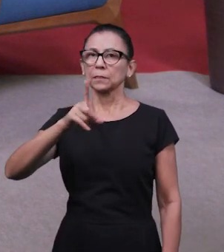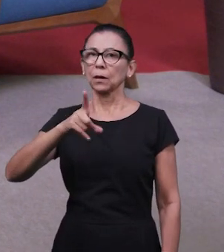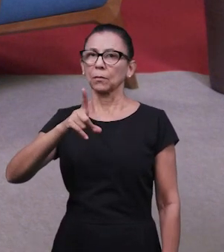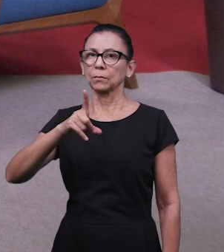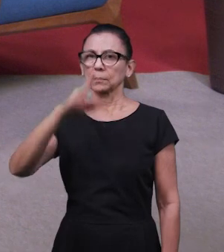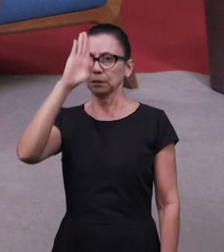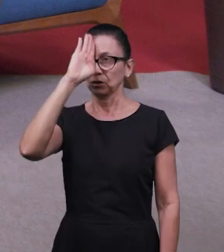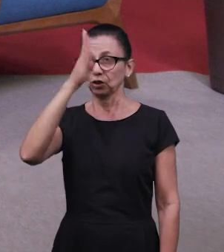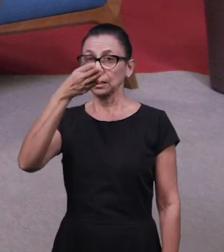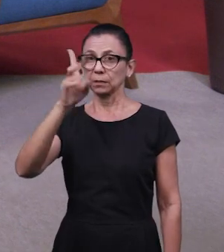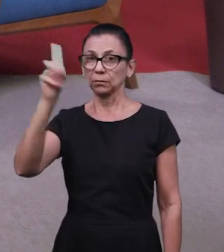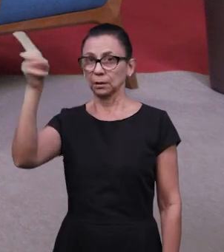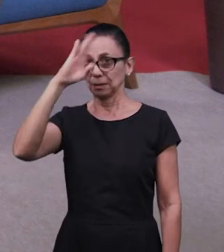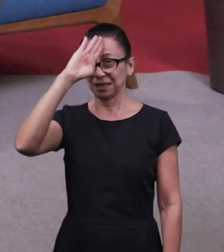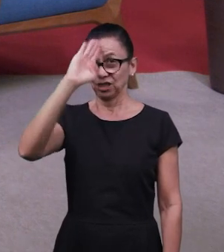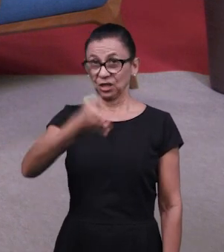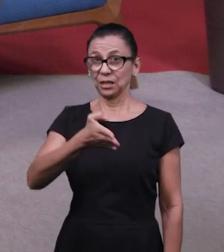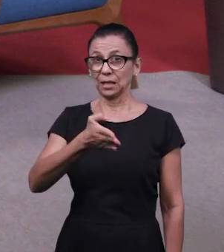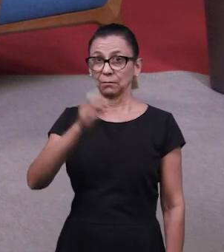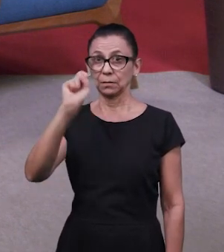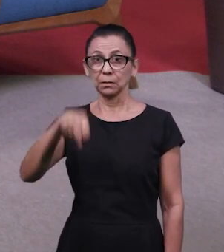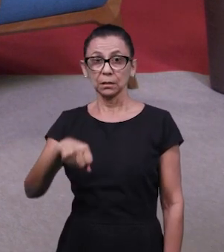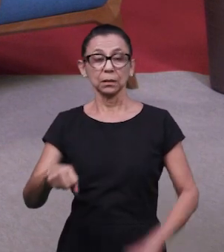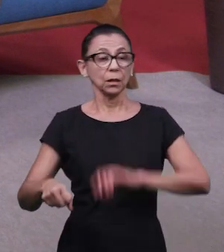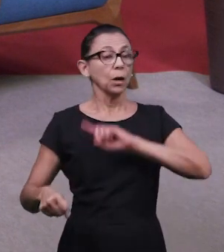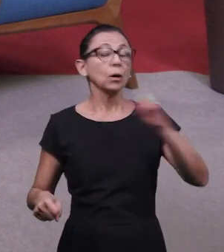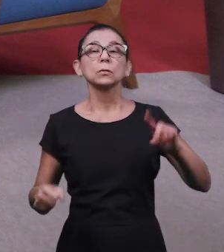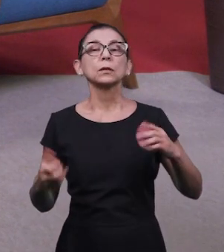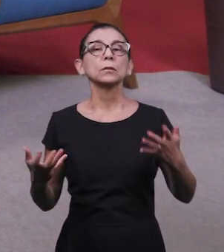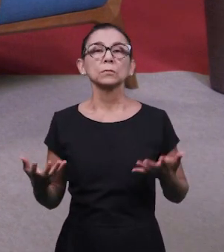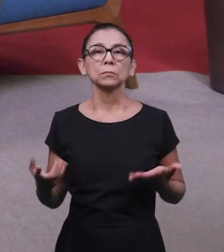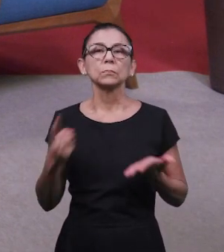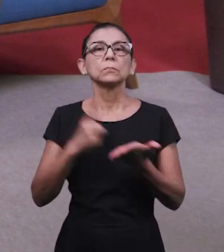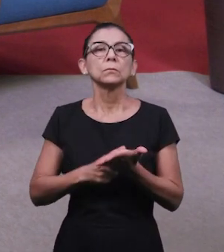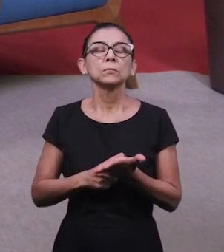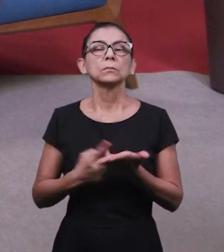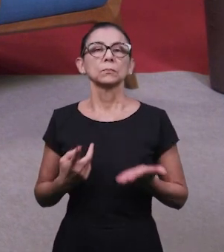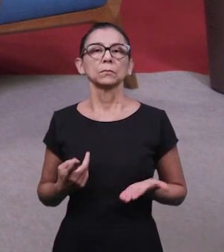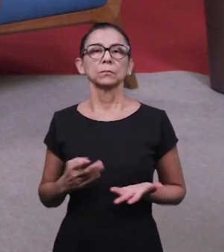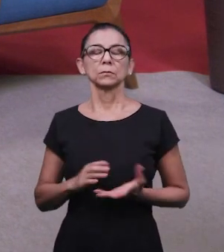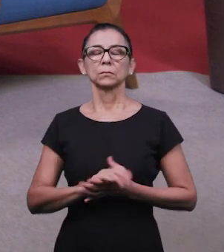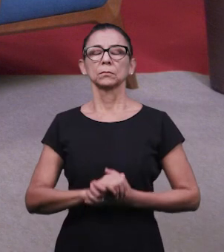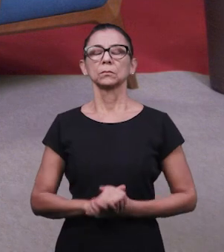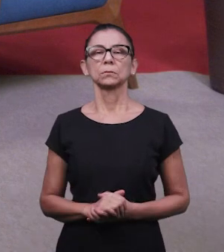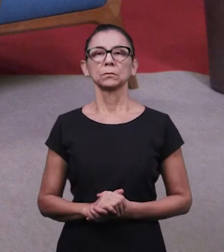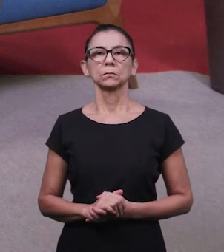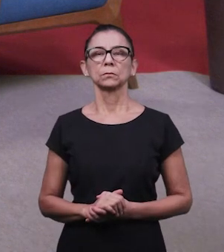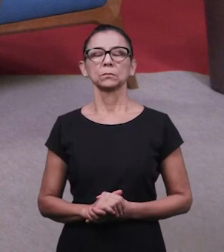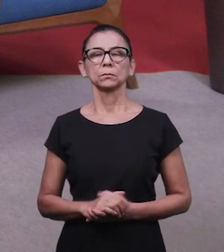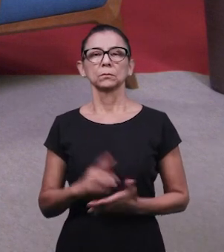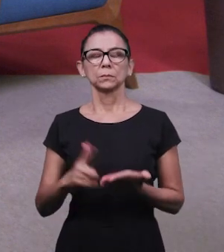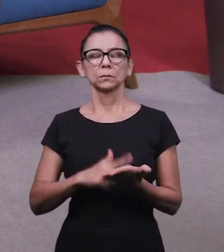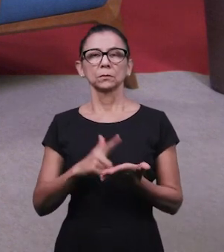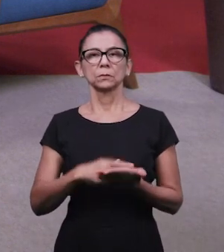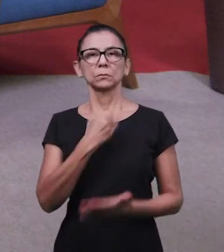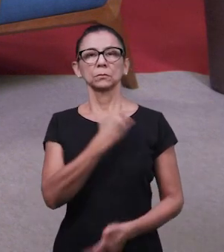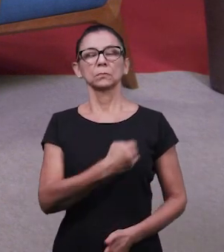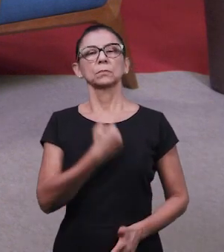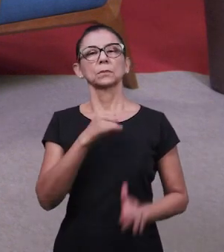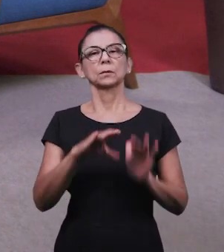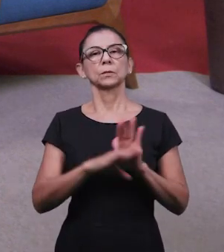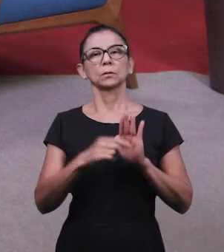morte eterna, ou eternidade com Deus, ou eternidade sem Deus. E esse texto deixa claro, não existe meio termo, né? Ou